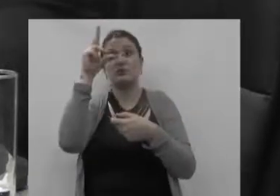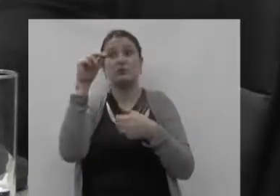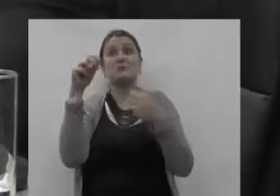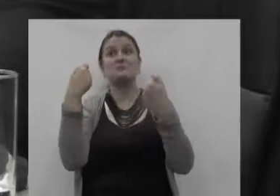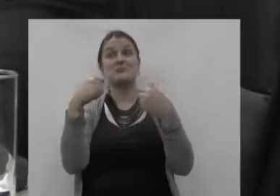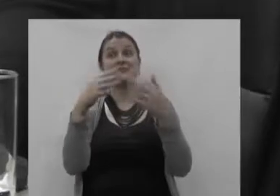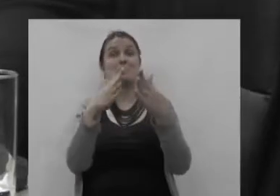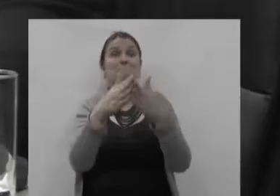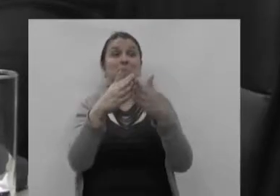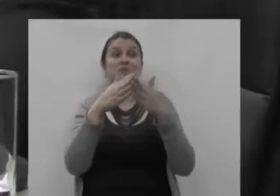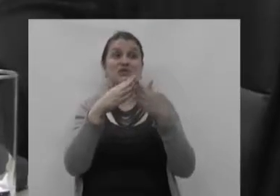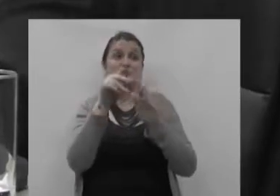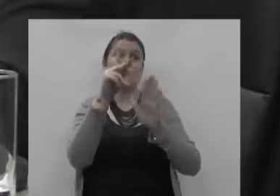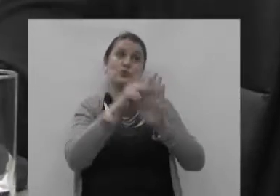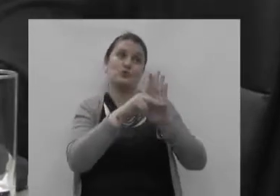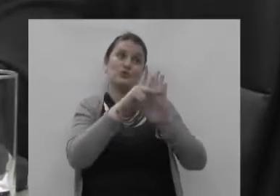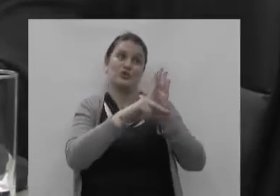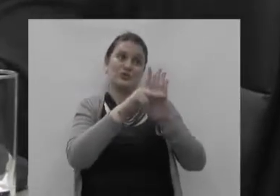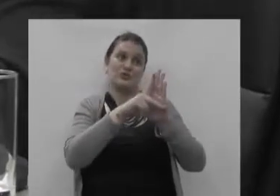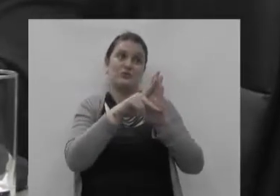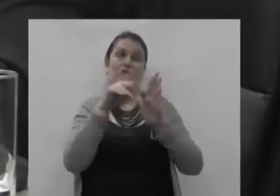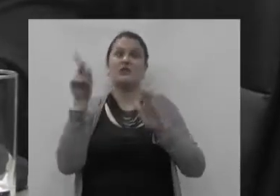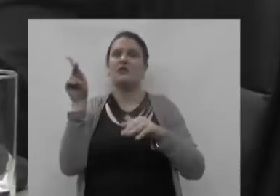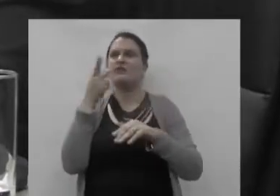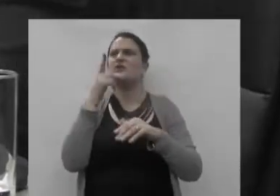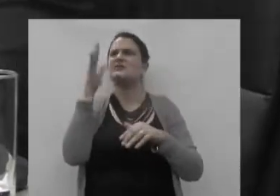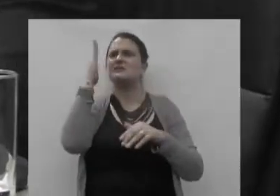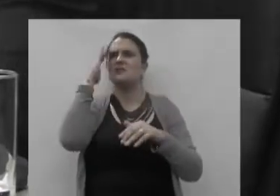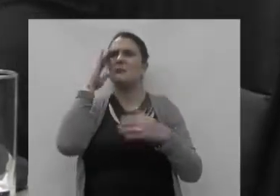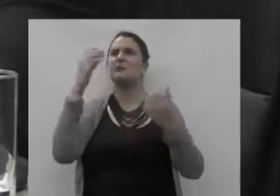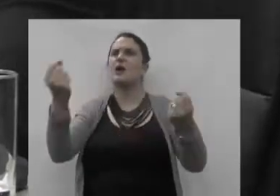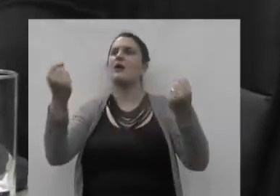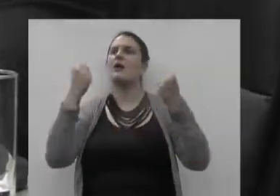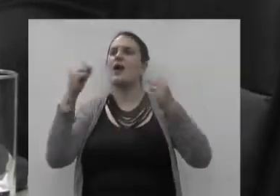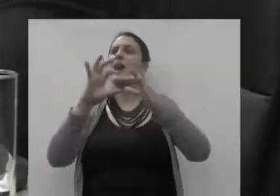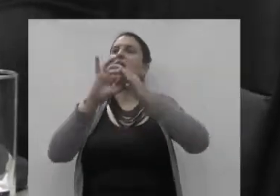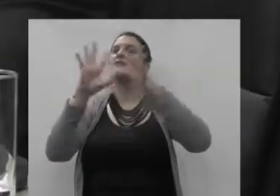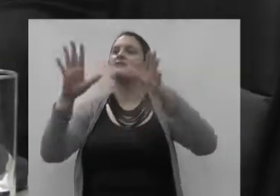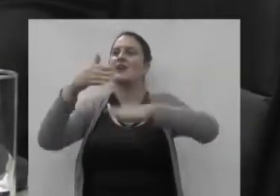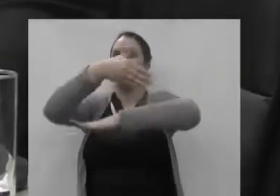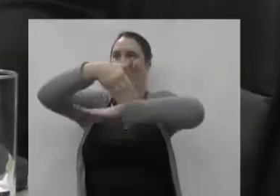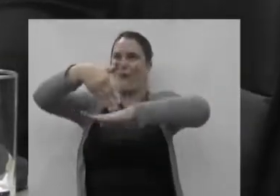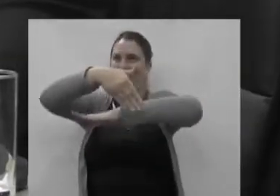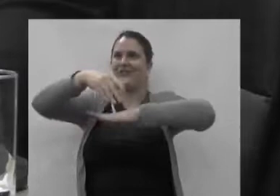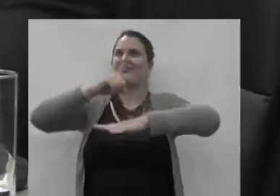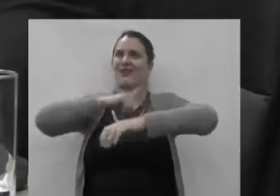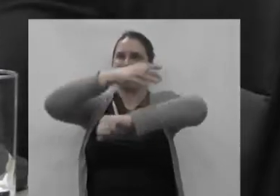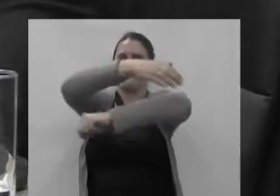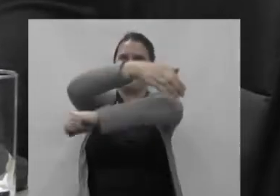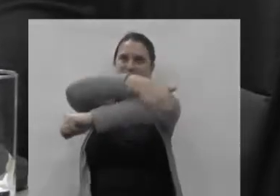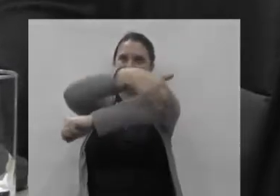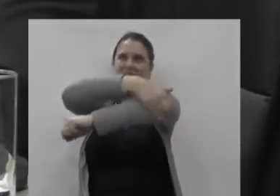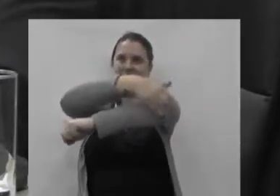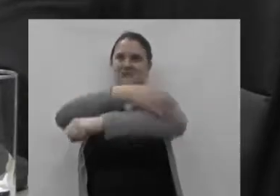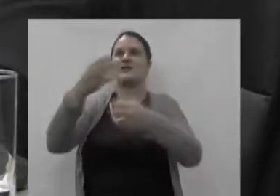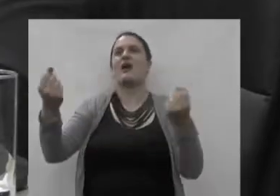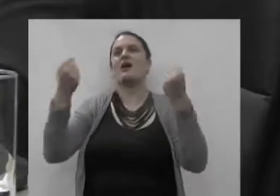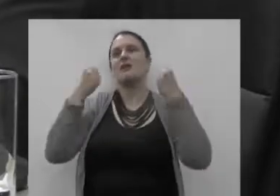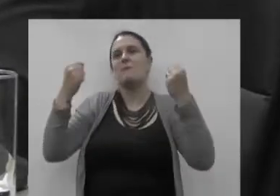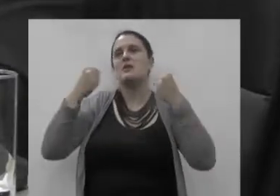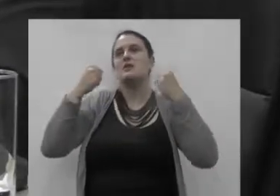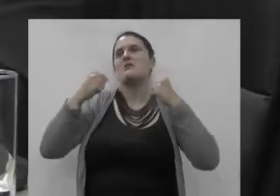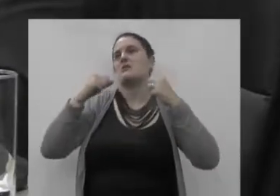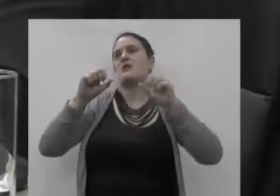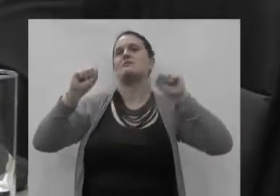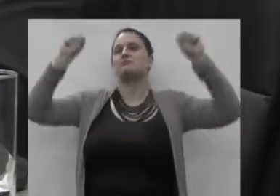ao exemplo das academias ao ar livre, ao exemplo de projetos que vêm prontos. É um trabalho dessa forma. E o